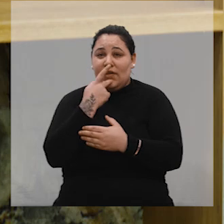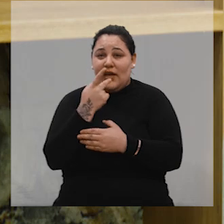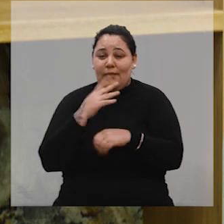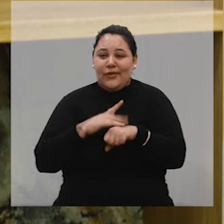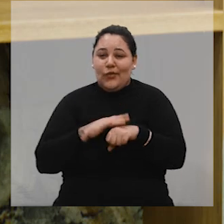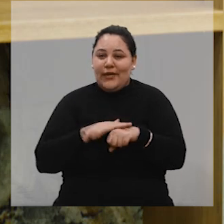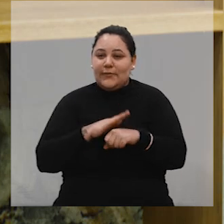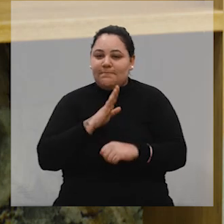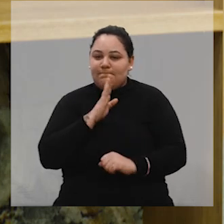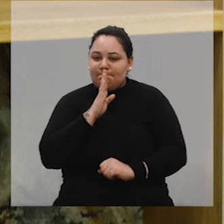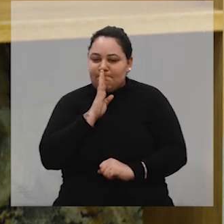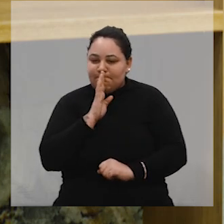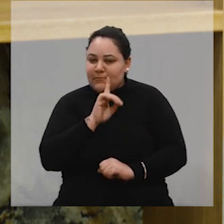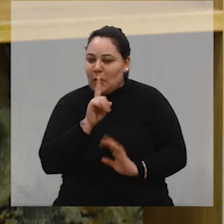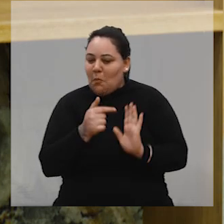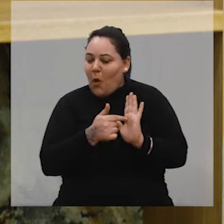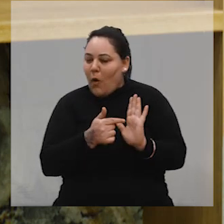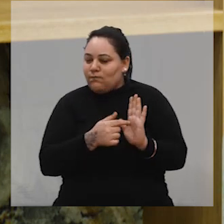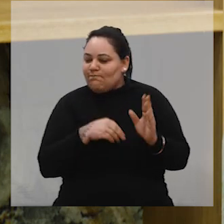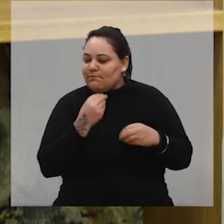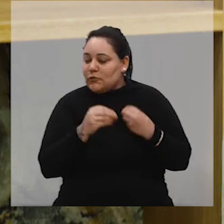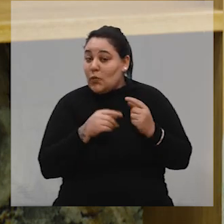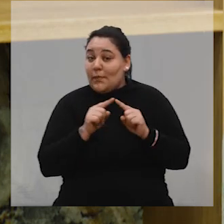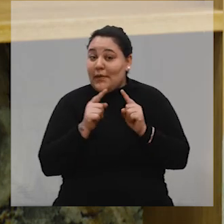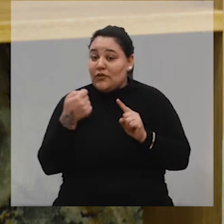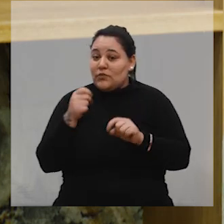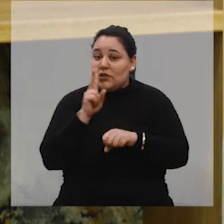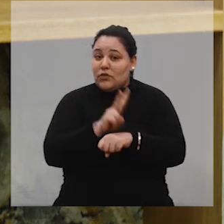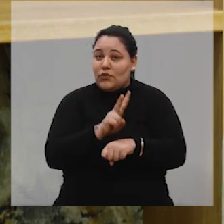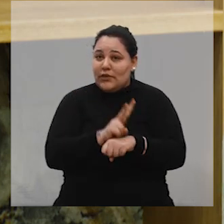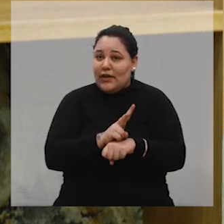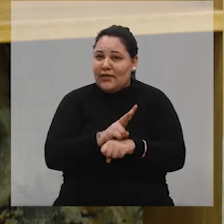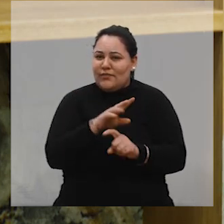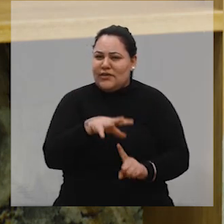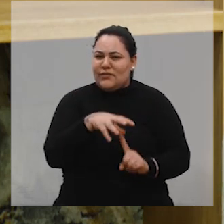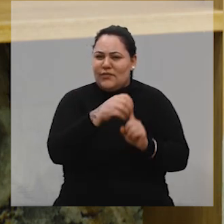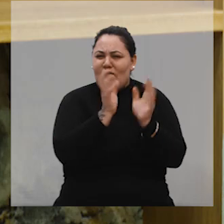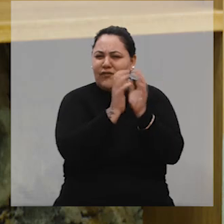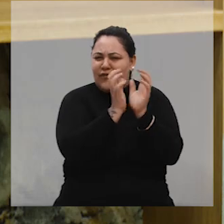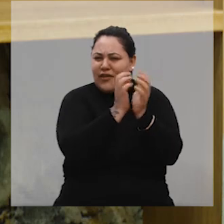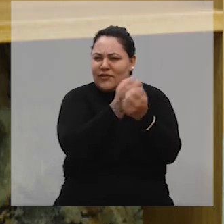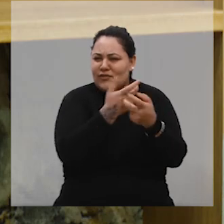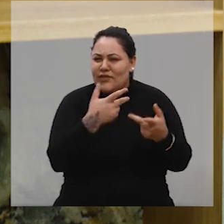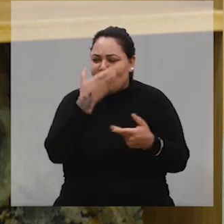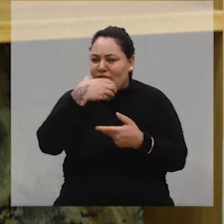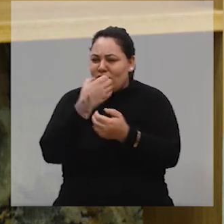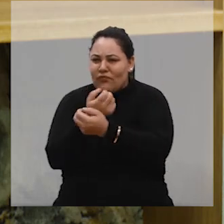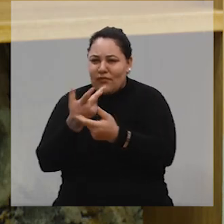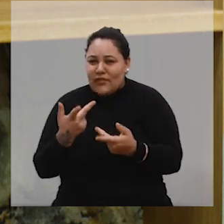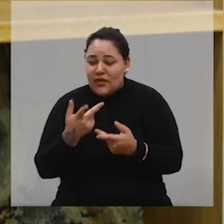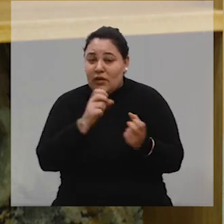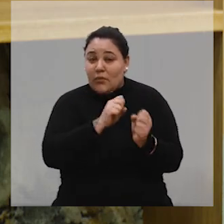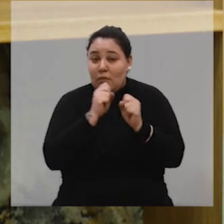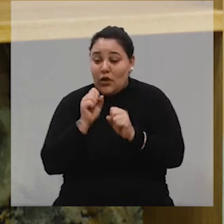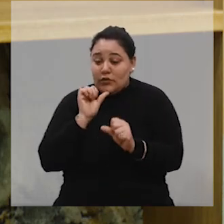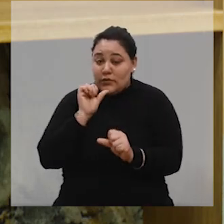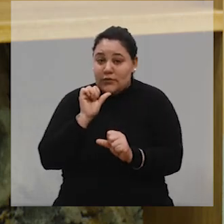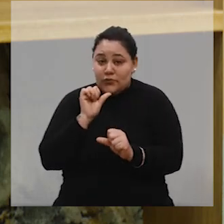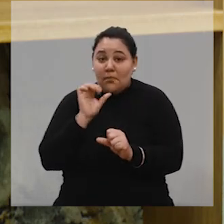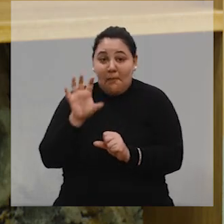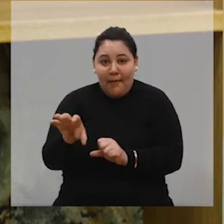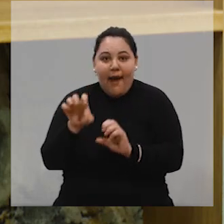doença silenciosa, mas a gente tem que cuidar principalmente verduras, frutas, que pode vir uma hepatite